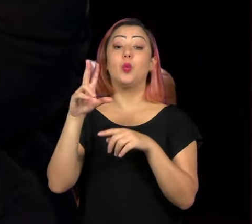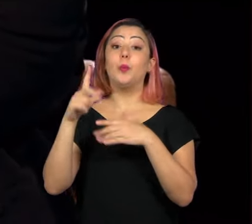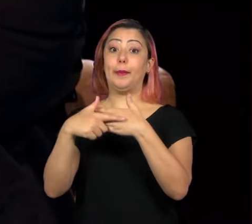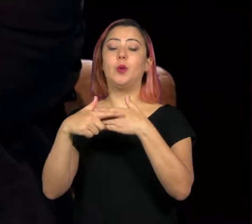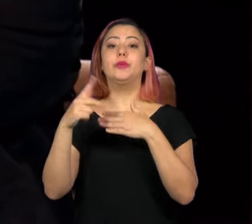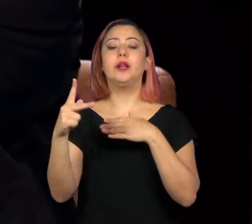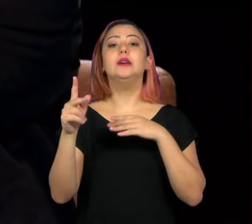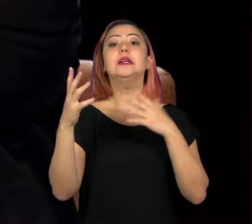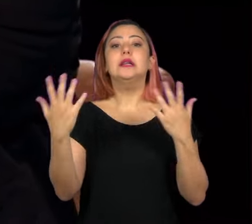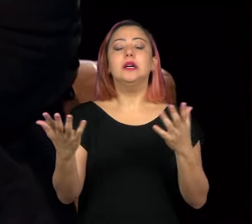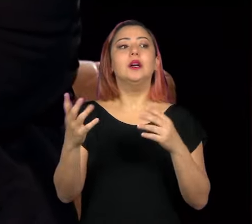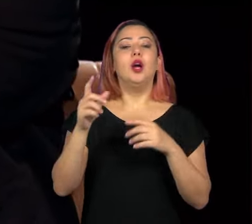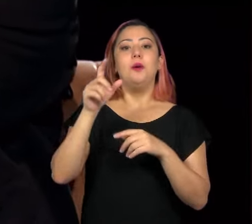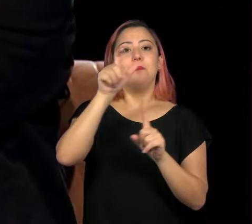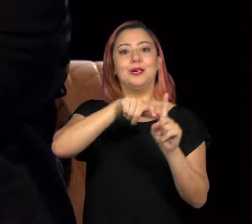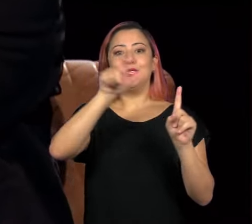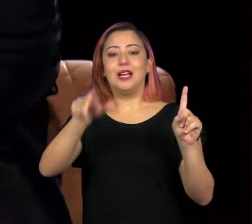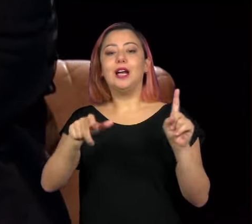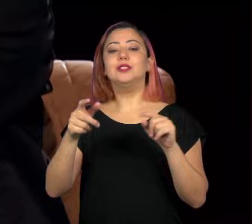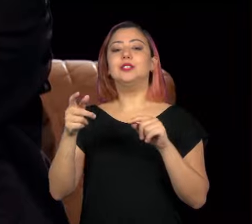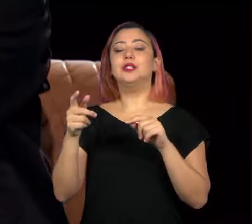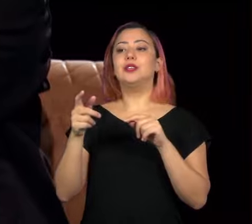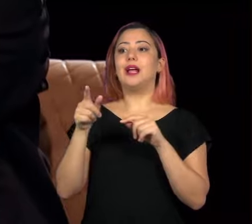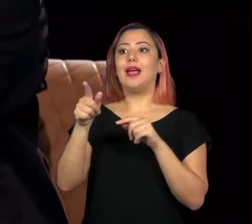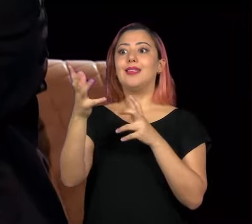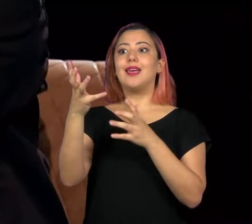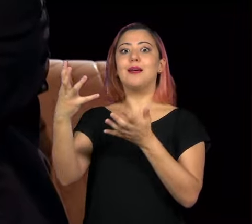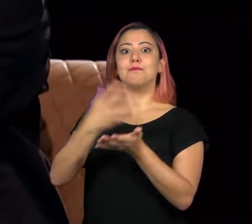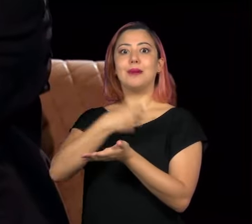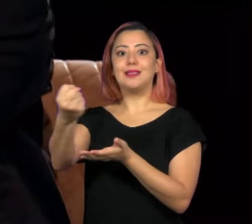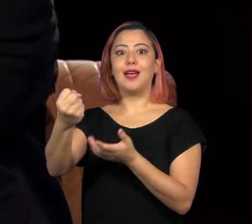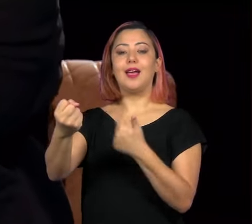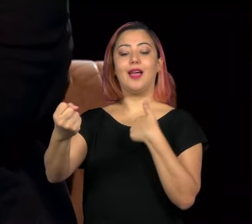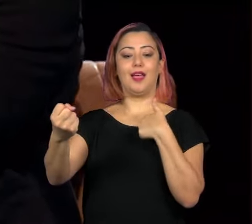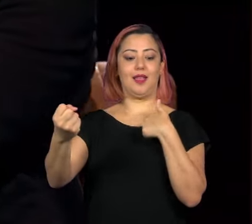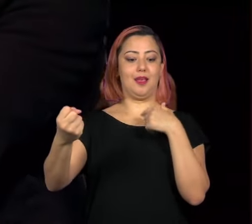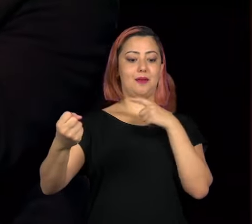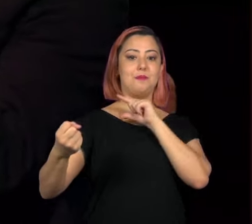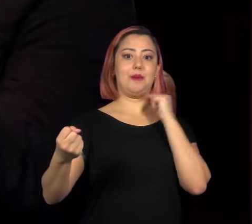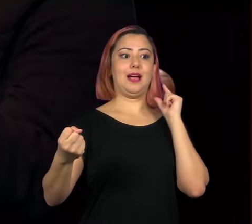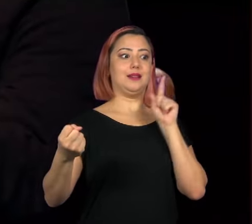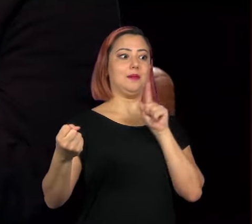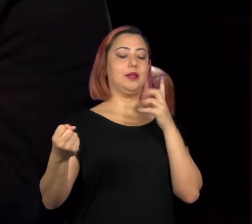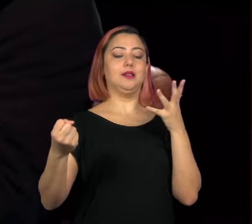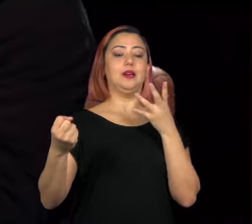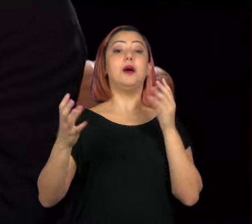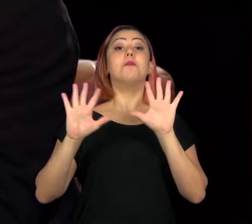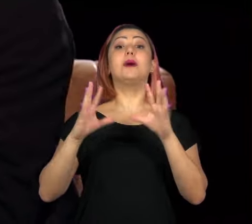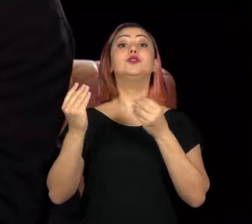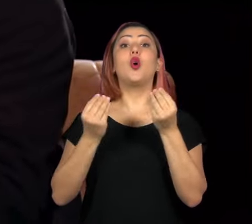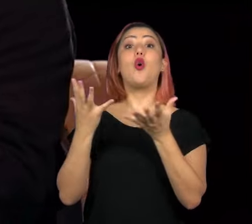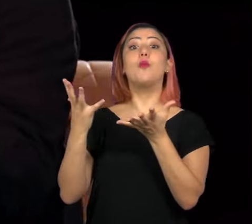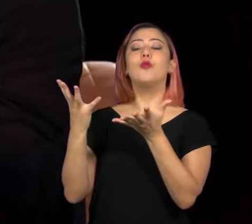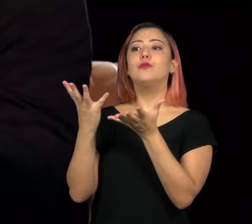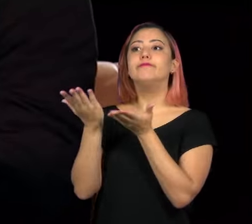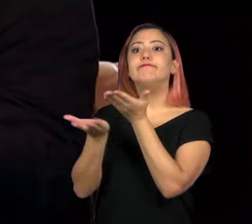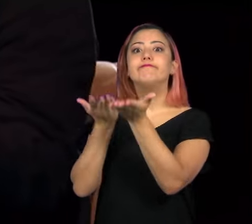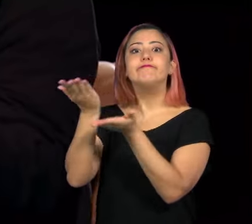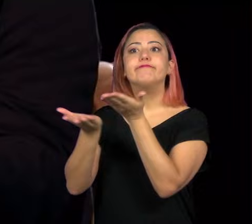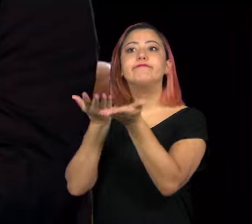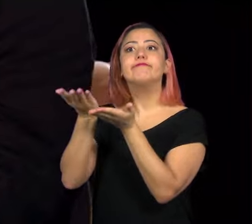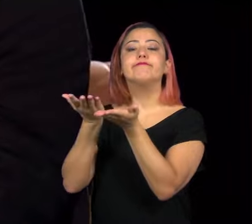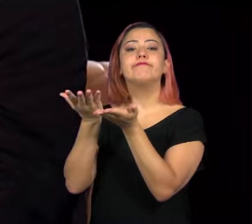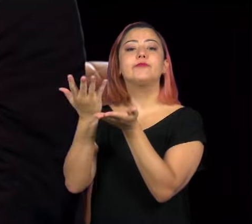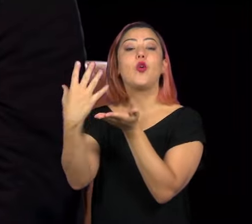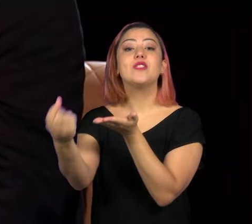que o personagem do Tony Ramos se mate, né? E só que nós temos que ser convincentes. É curioso que, como